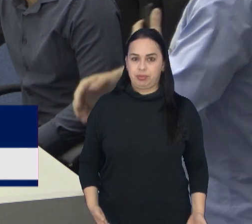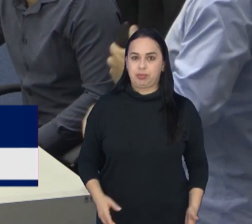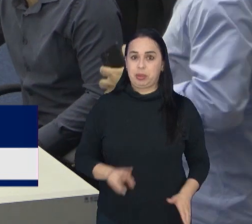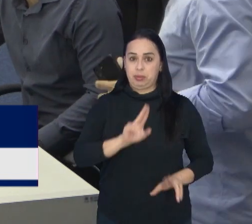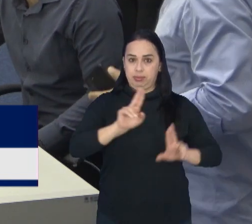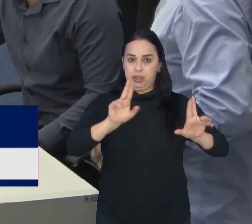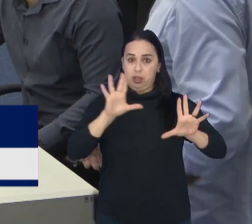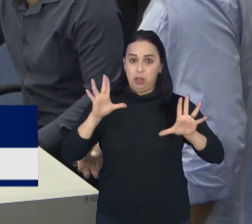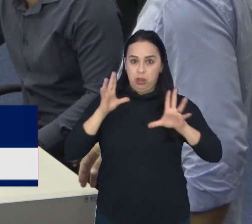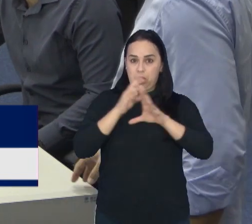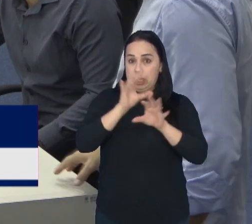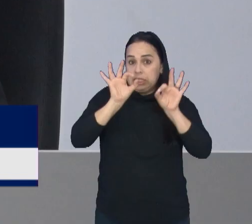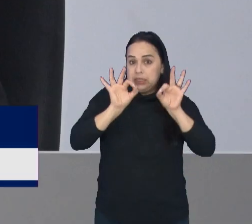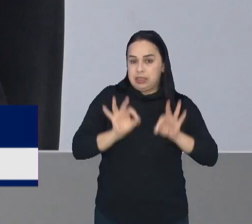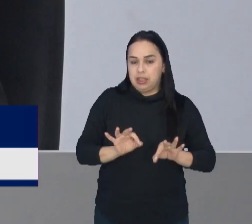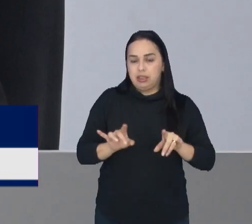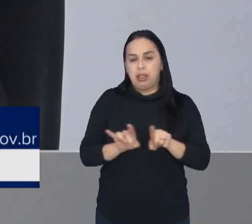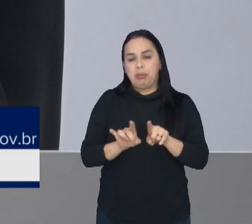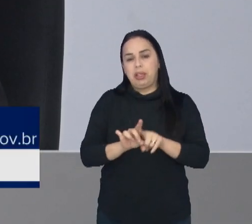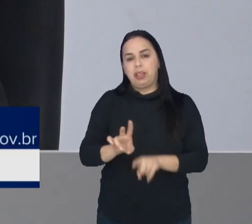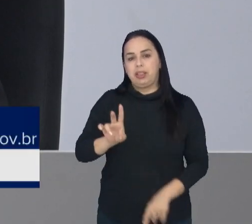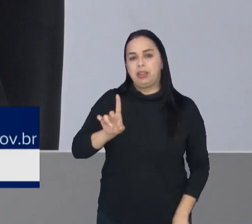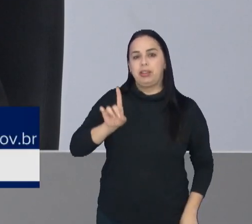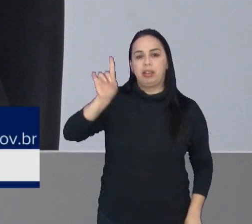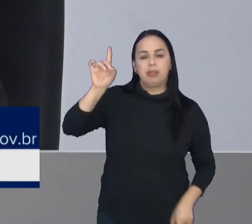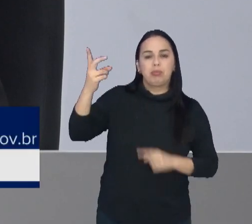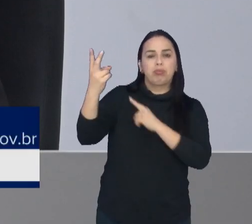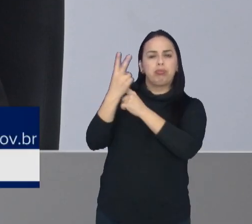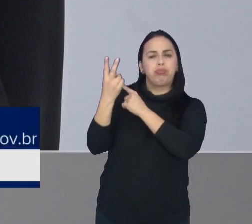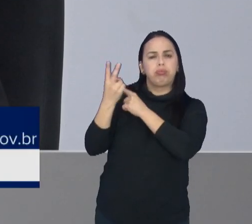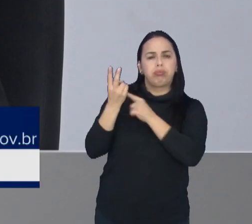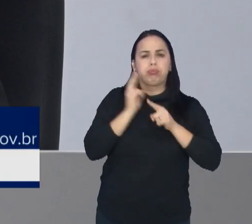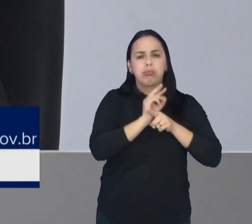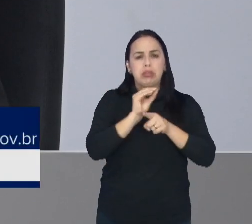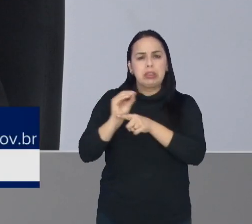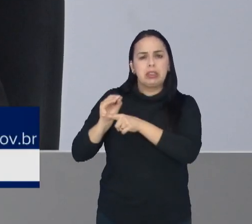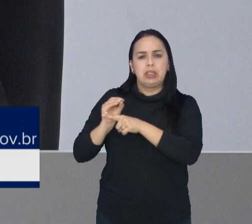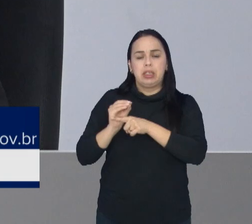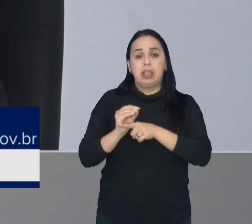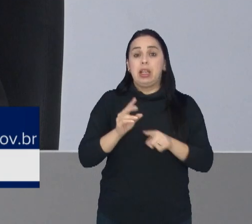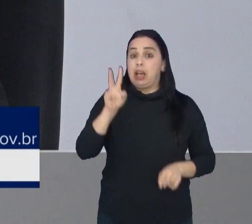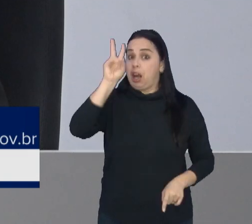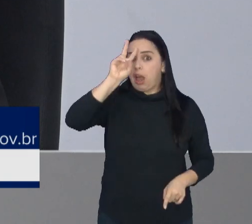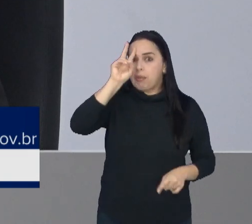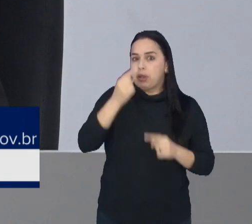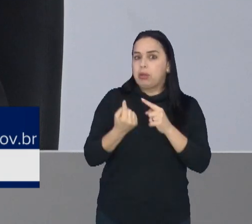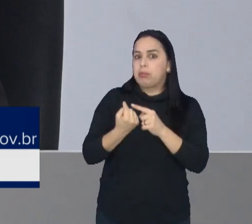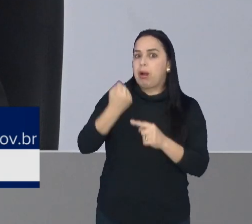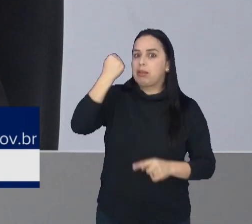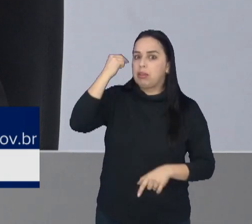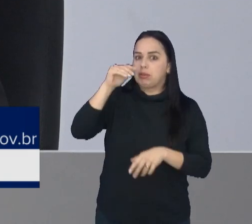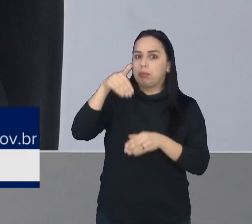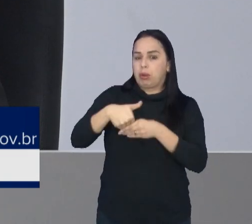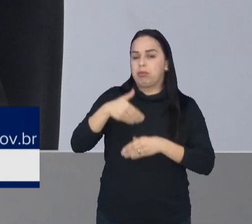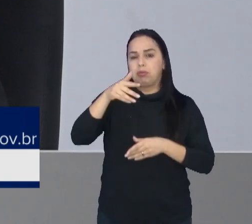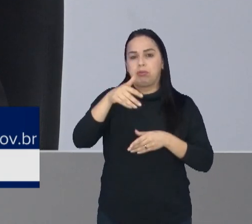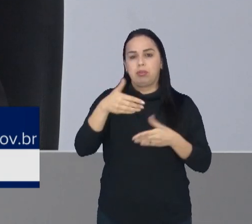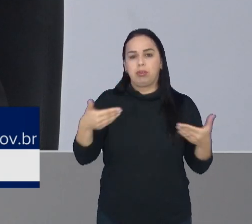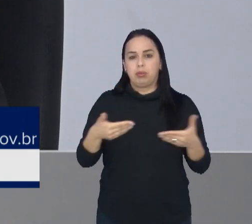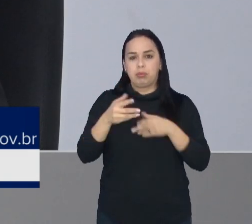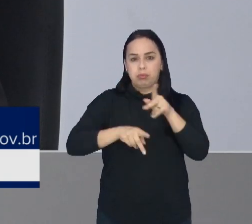Havendo o número legal, sob a proteção de Deus, lembrando que todo poder emana do povo, declaro aberta